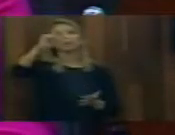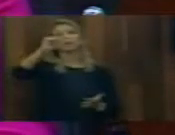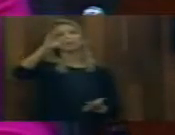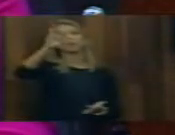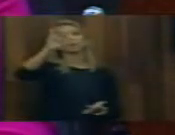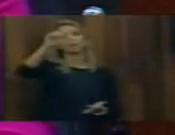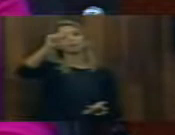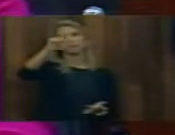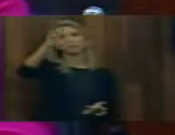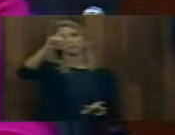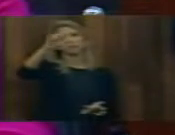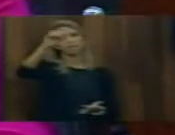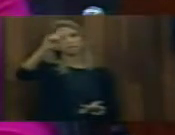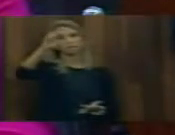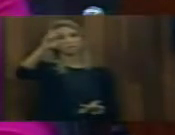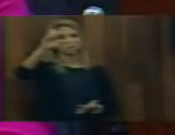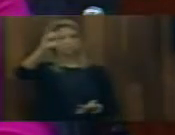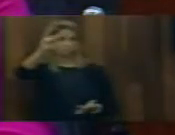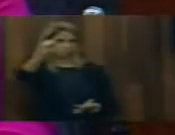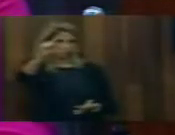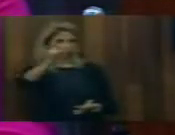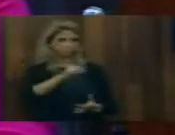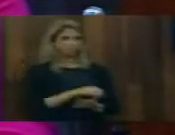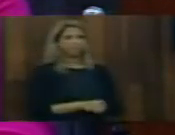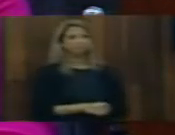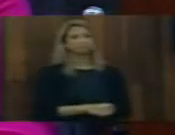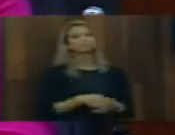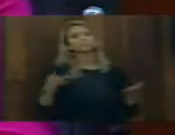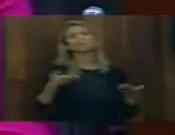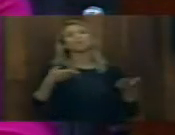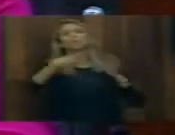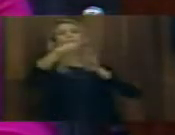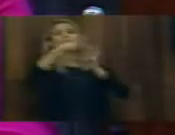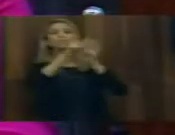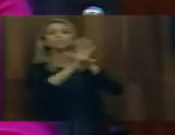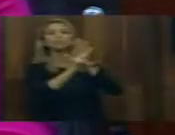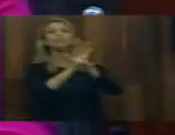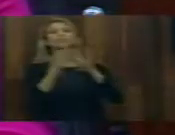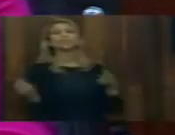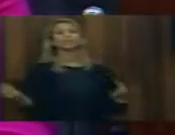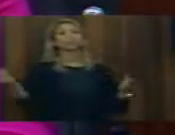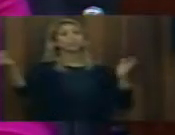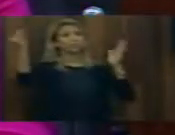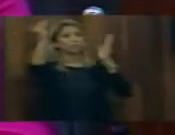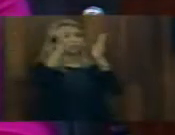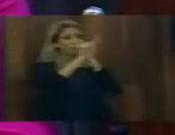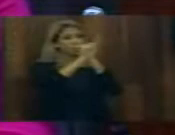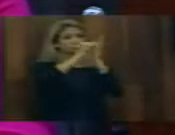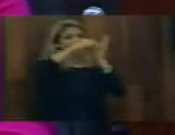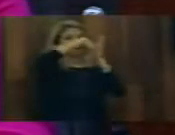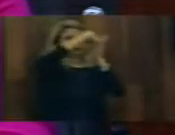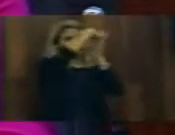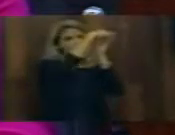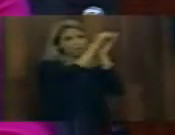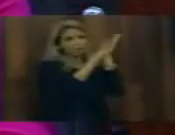Projeto de lei 0157-2019, Adeir Novaes, inclui no calendário oficial de eventos